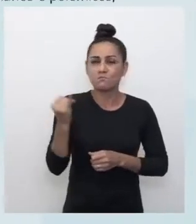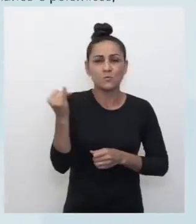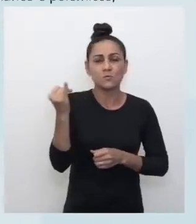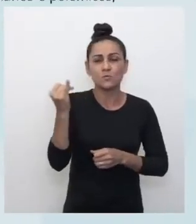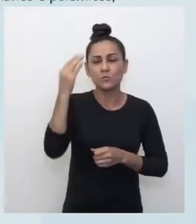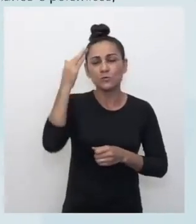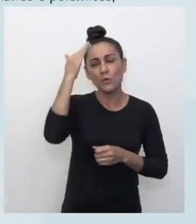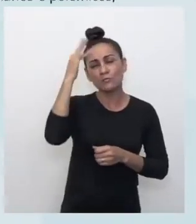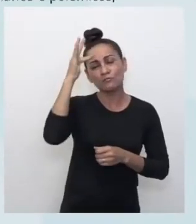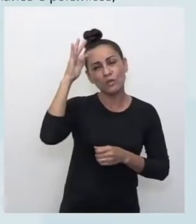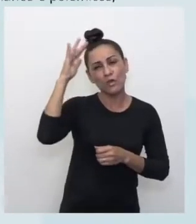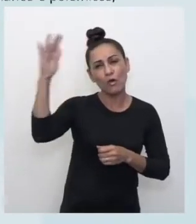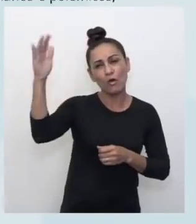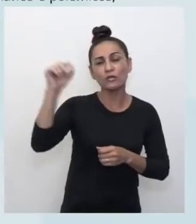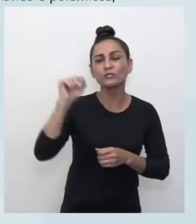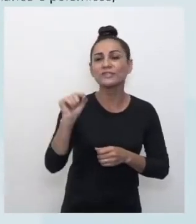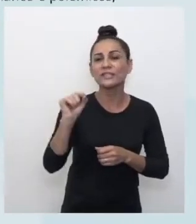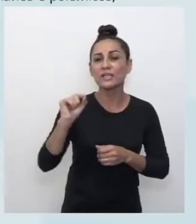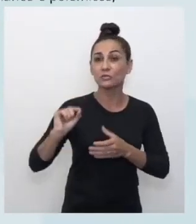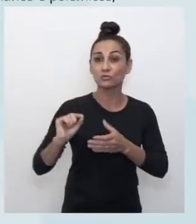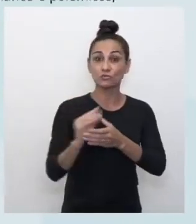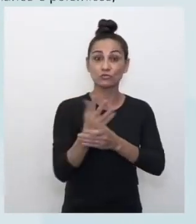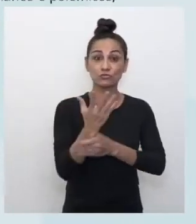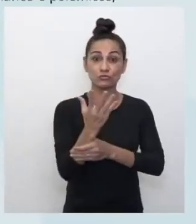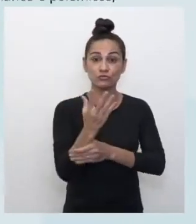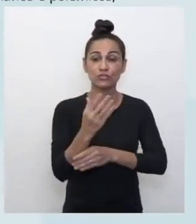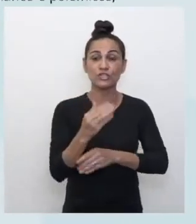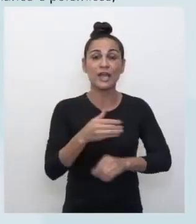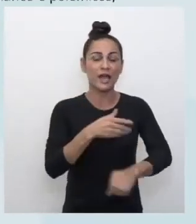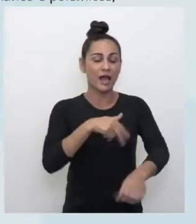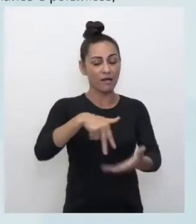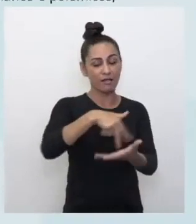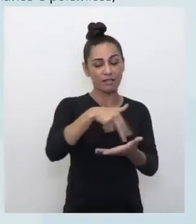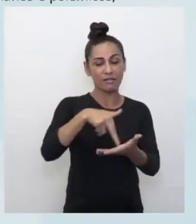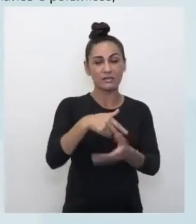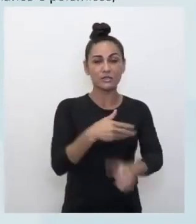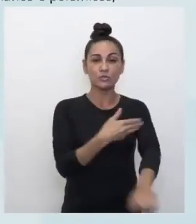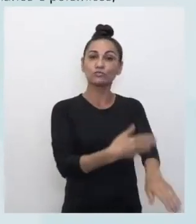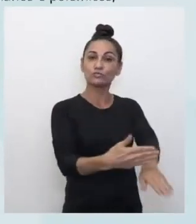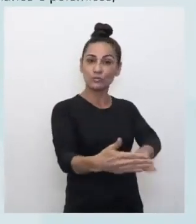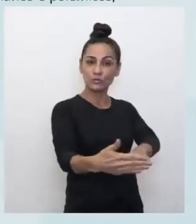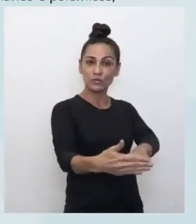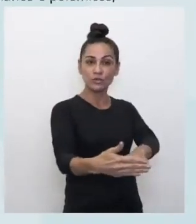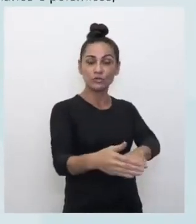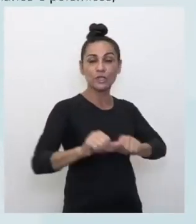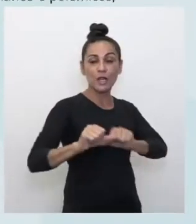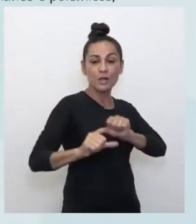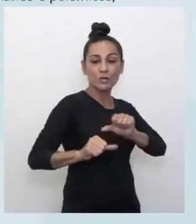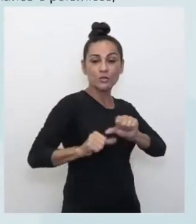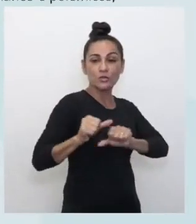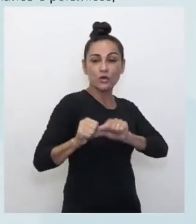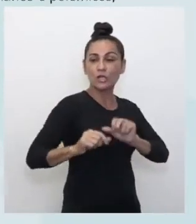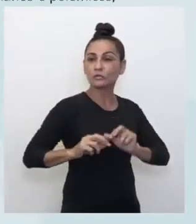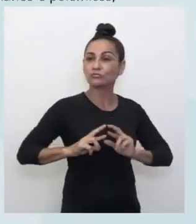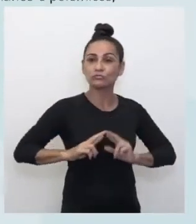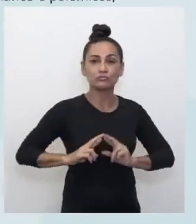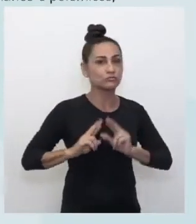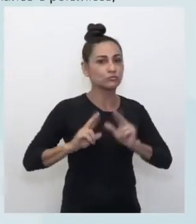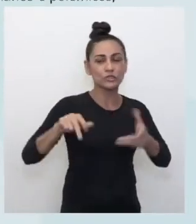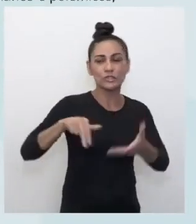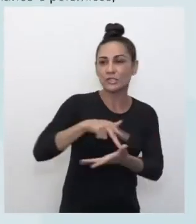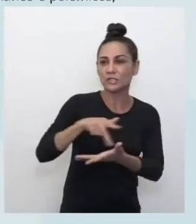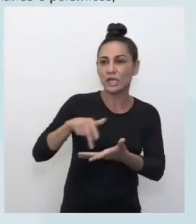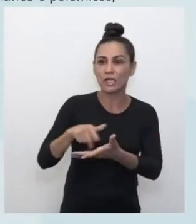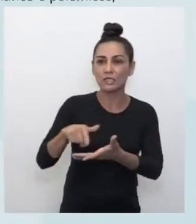teóricos aí que abre realmente espaço para o surgimento da dança contemporânea, quando ele modifica totalmente os rumos da dança moderna, criando o